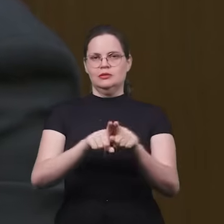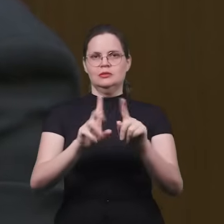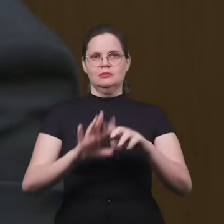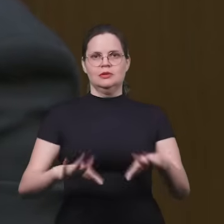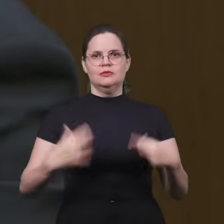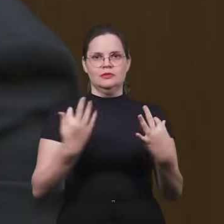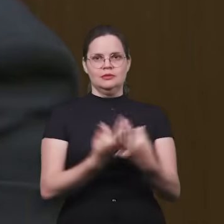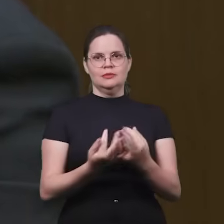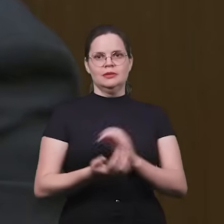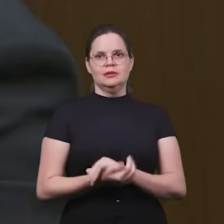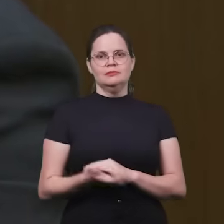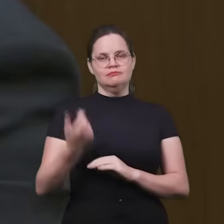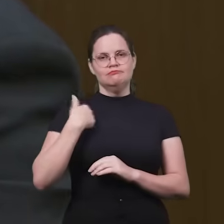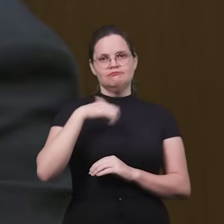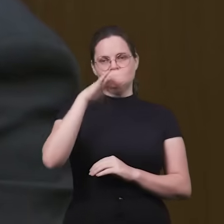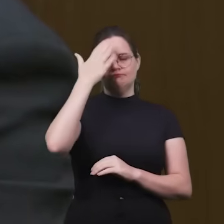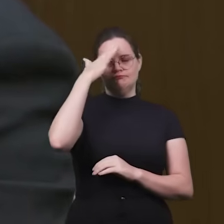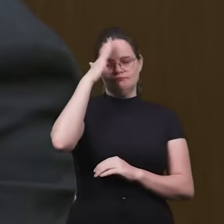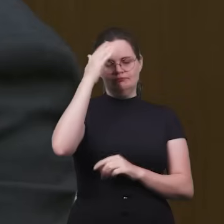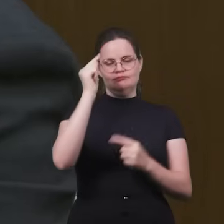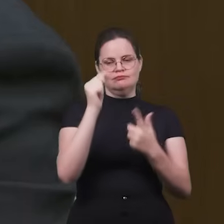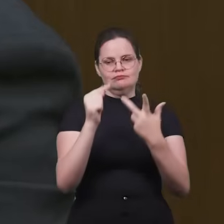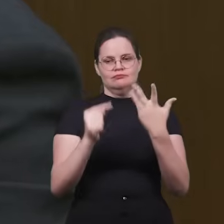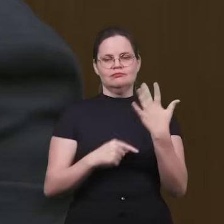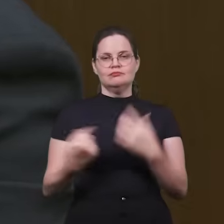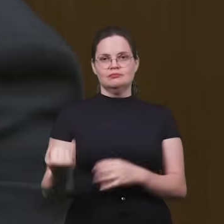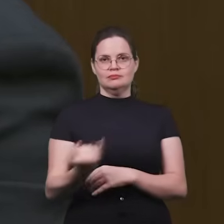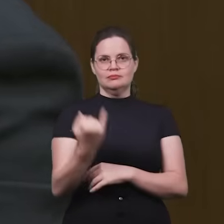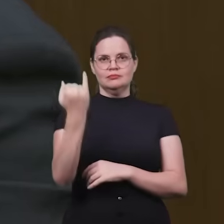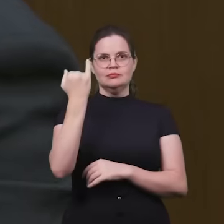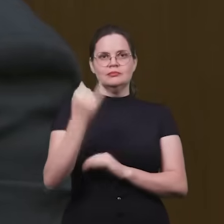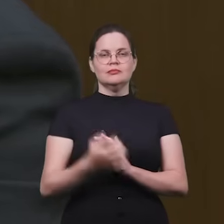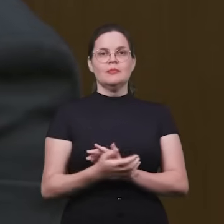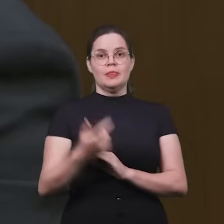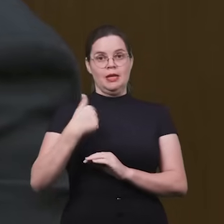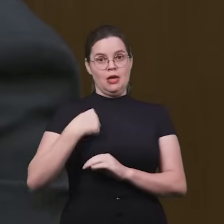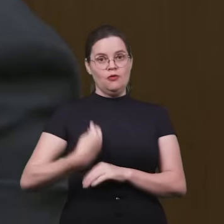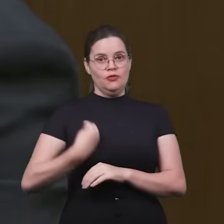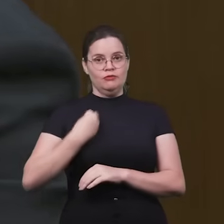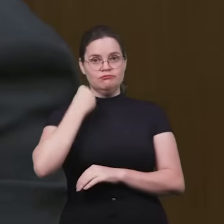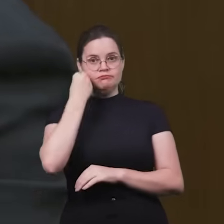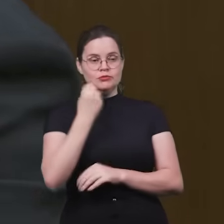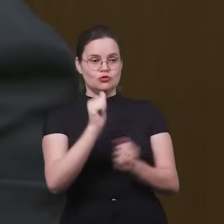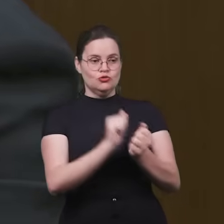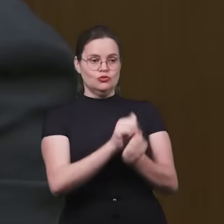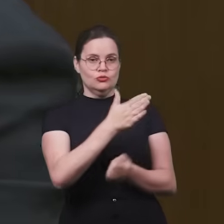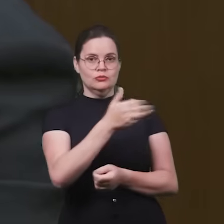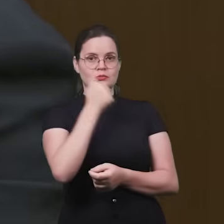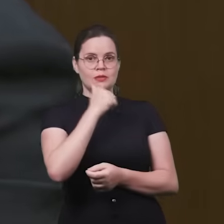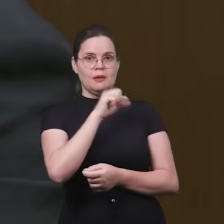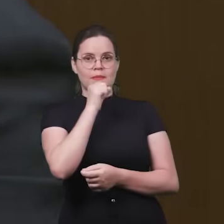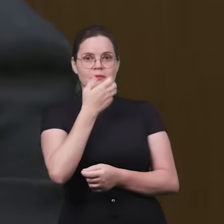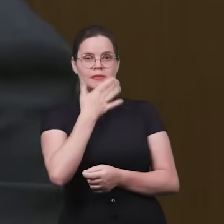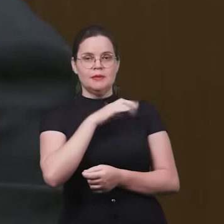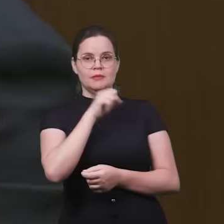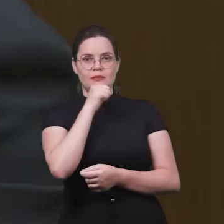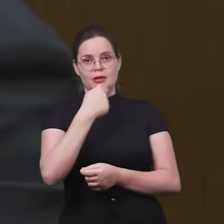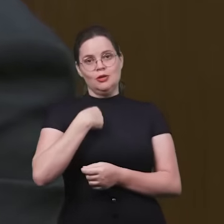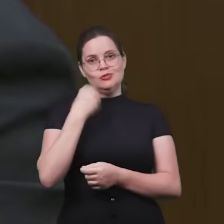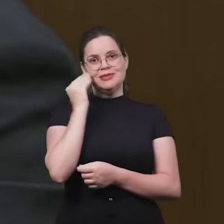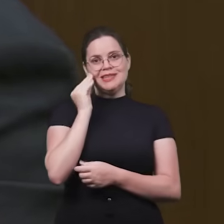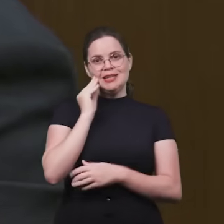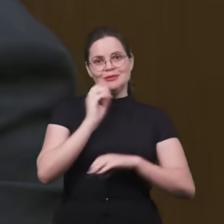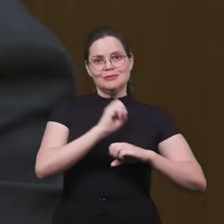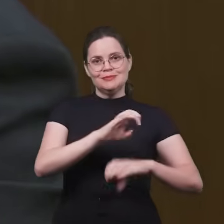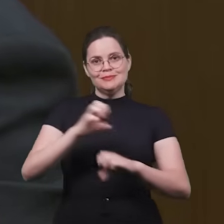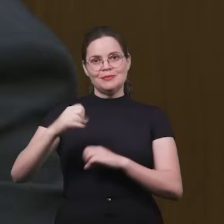né? E eu entendo que esses são pontos cruciais e que eu vivi com os meus pais e tenho tentado